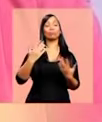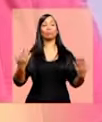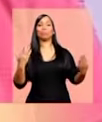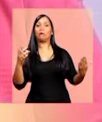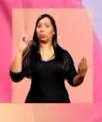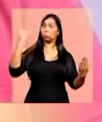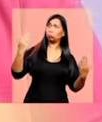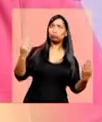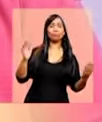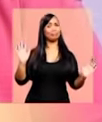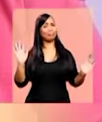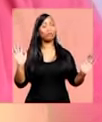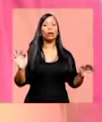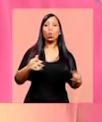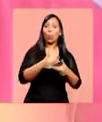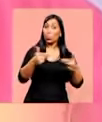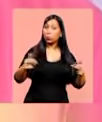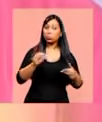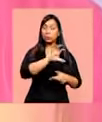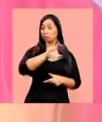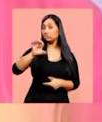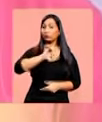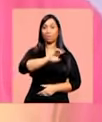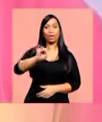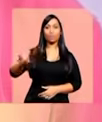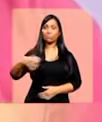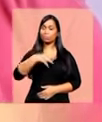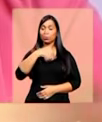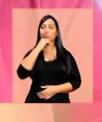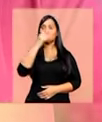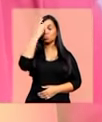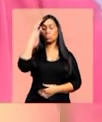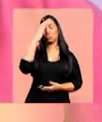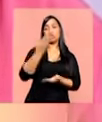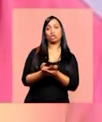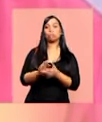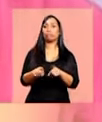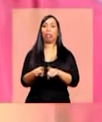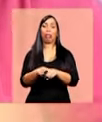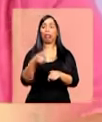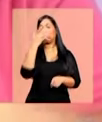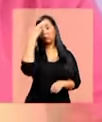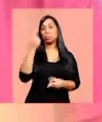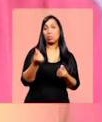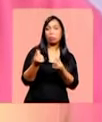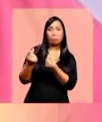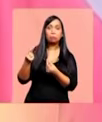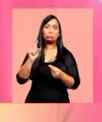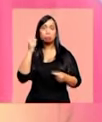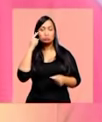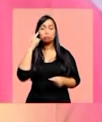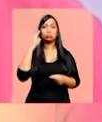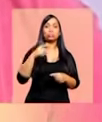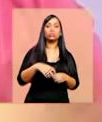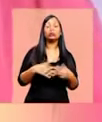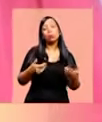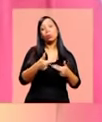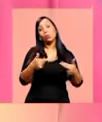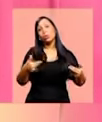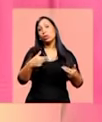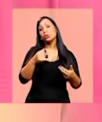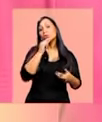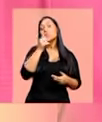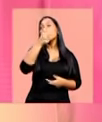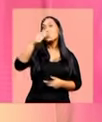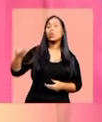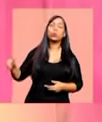a desconfiança de que Deus não existe. O resto, cada um é de um jeito, né? Tem ateu comunista, tem ateu capitalista, tem ateu de tudo quanto é jeito. Como